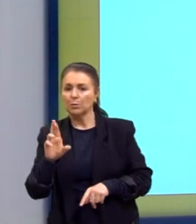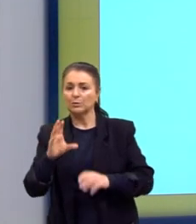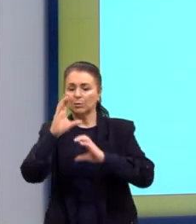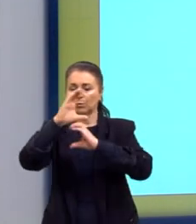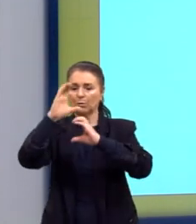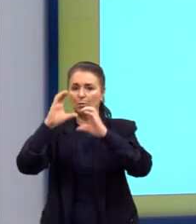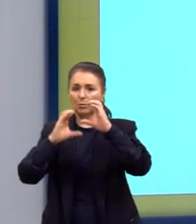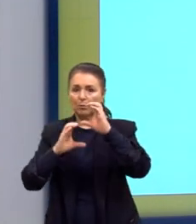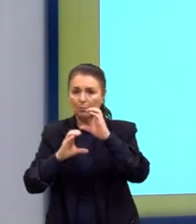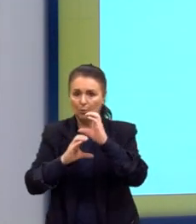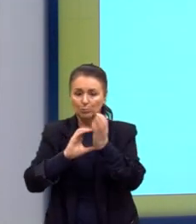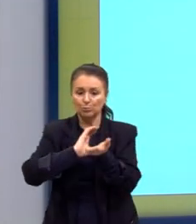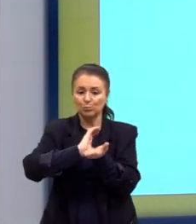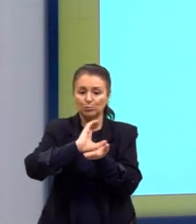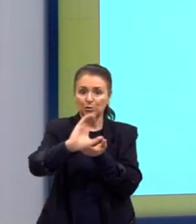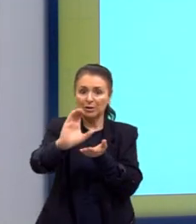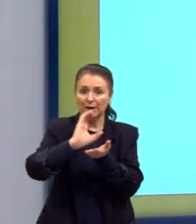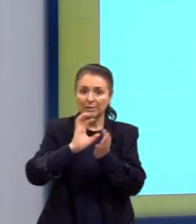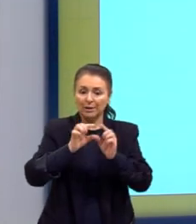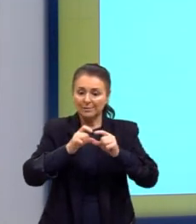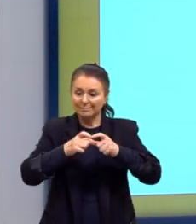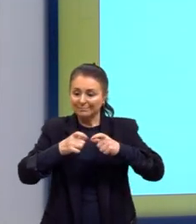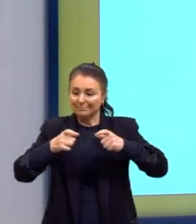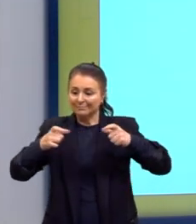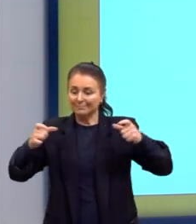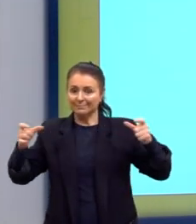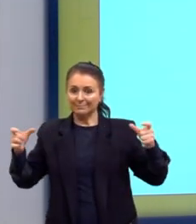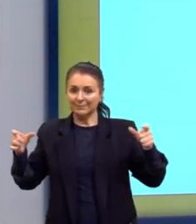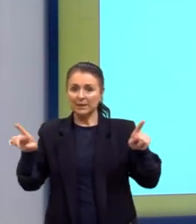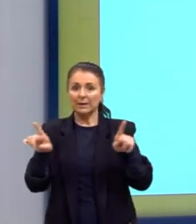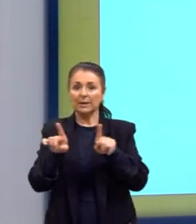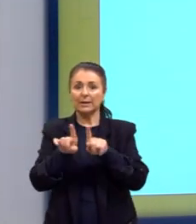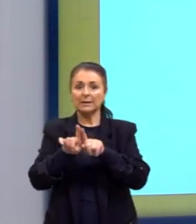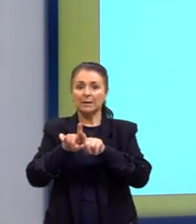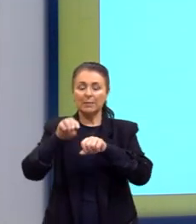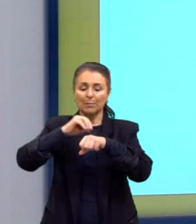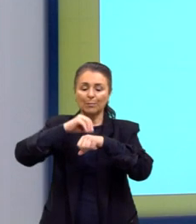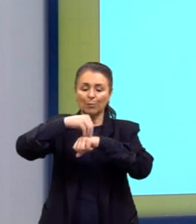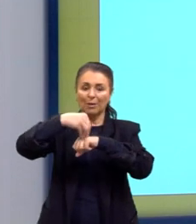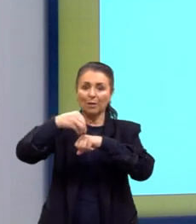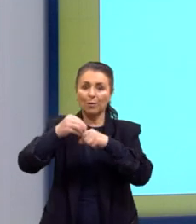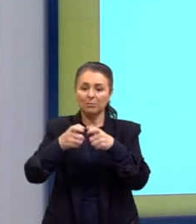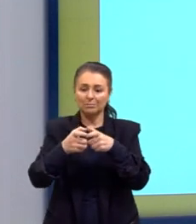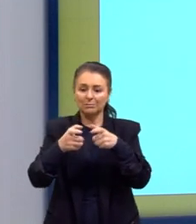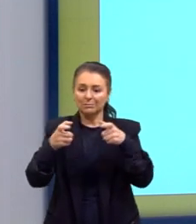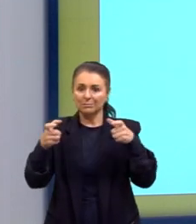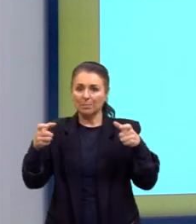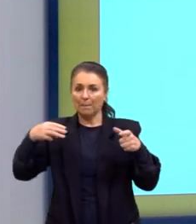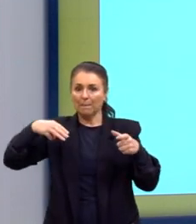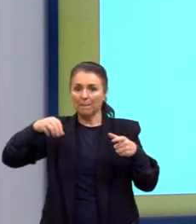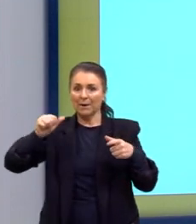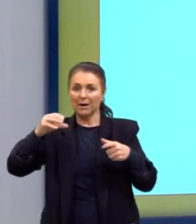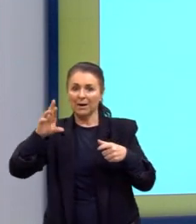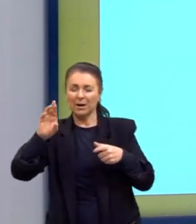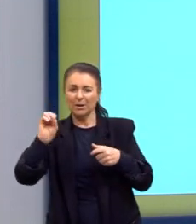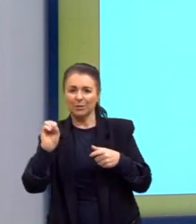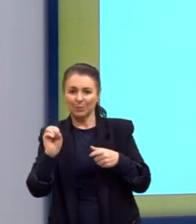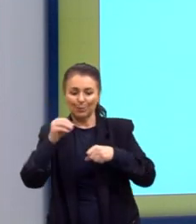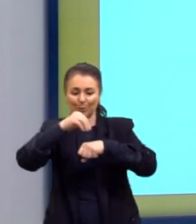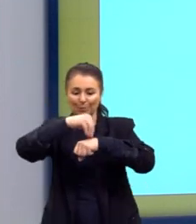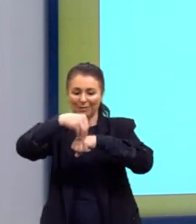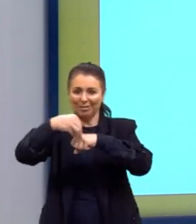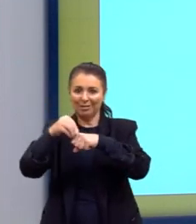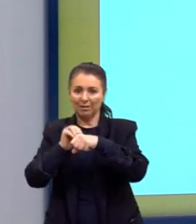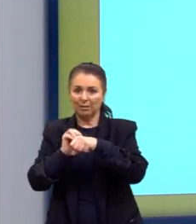de cadeias muito longas tá ou de macromoléculas macro de grande aí né Igual na Biologia a gente usa as micro e as